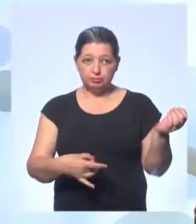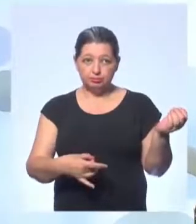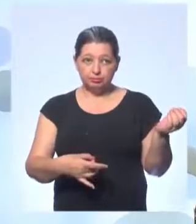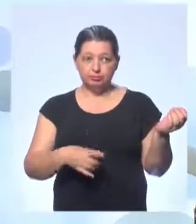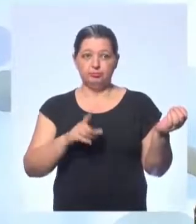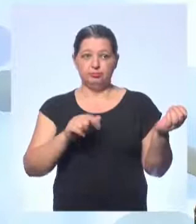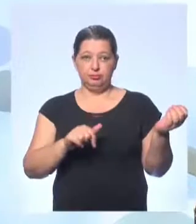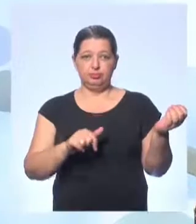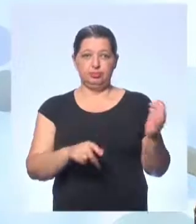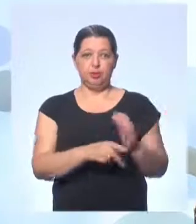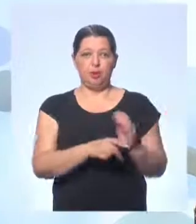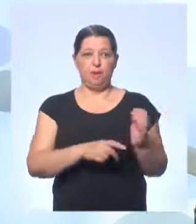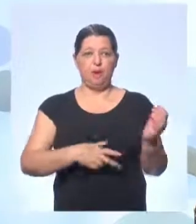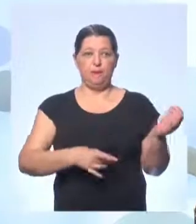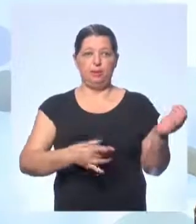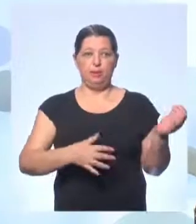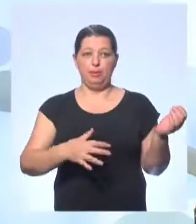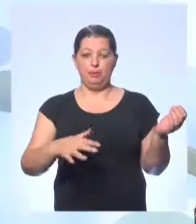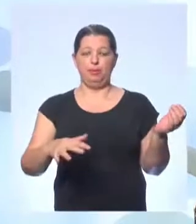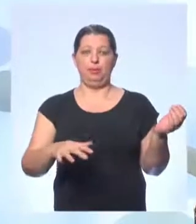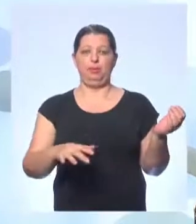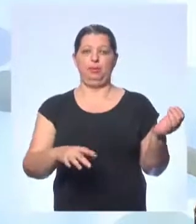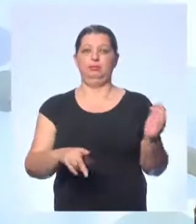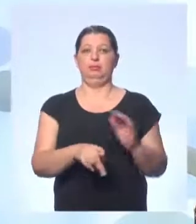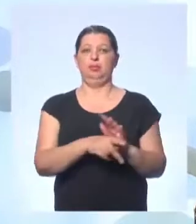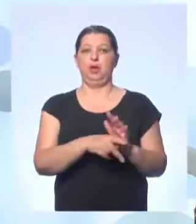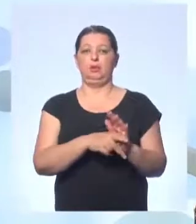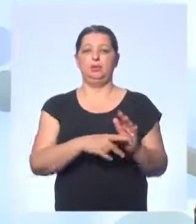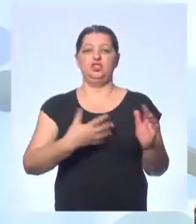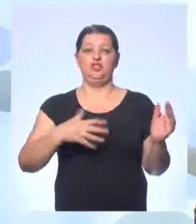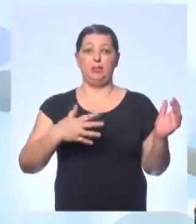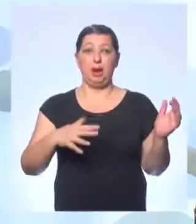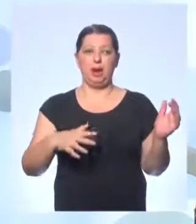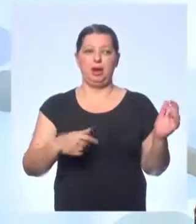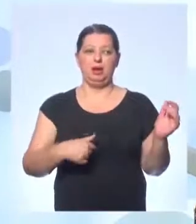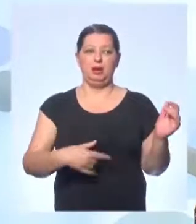Esse é um acorde. Agora toca um e depois o outro. Sol.